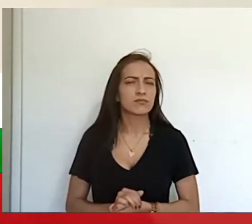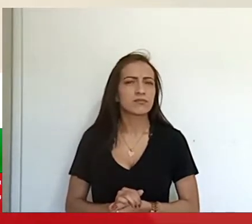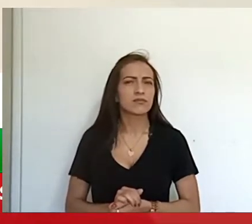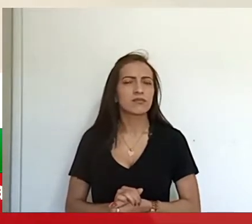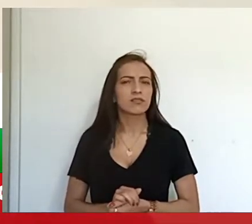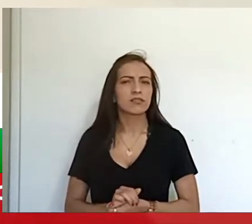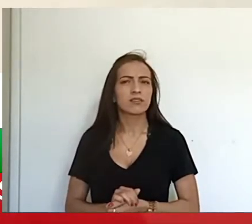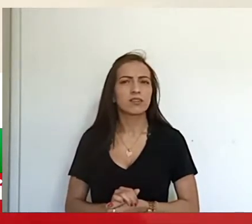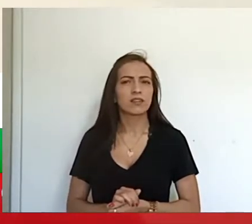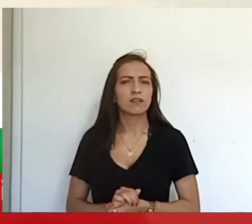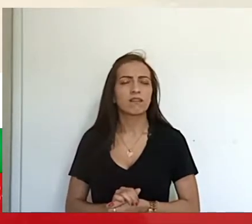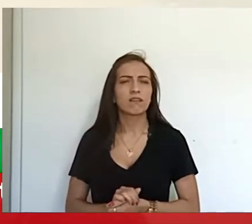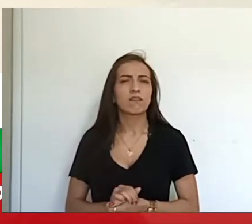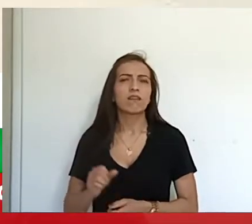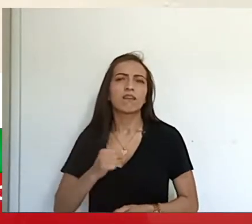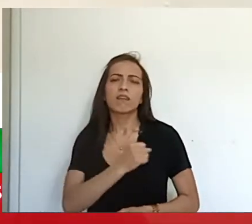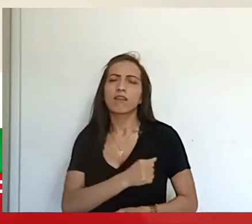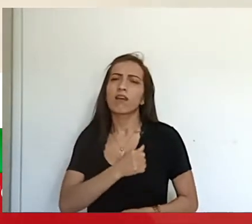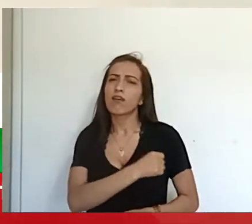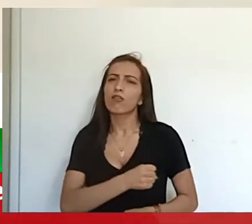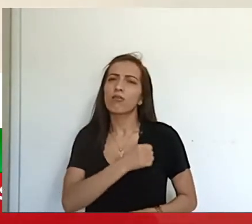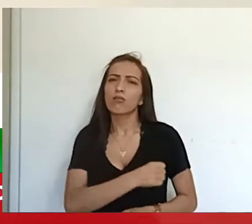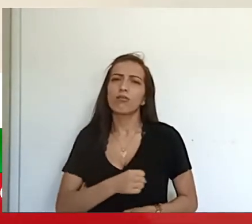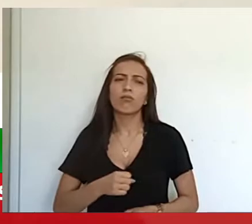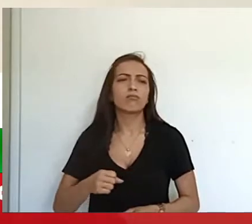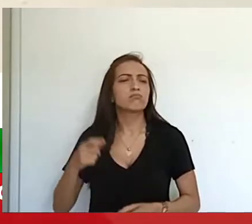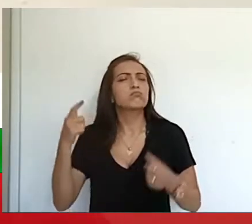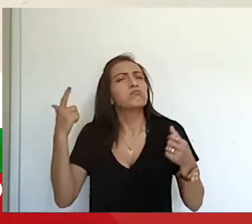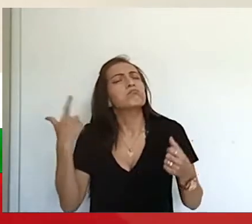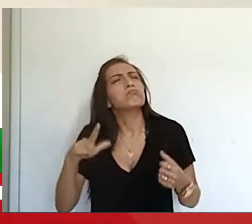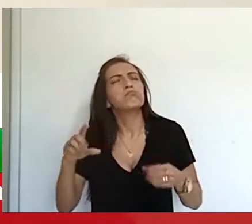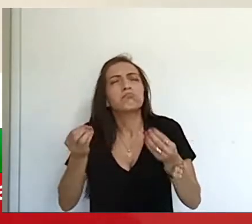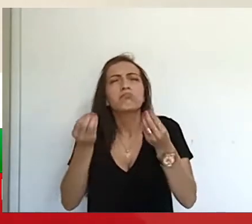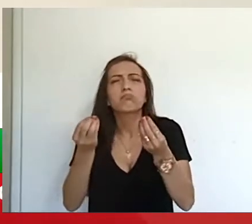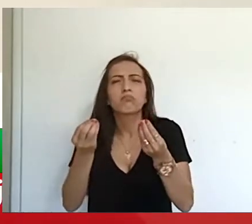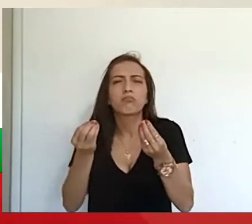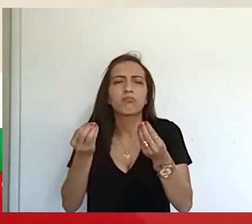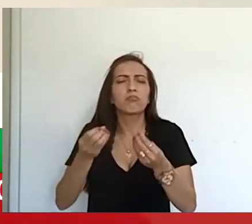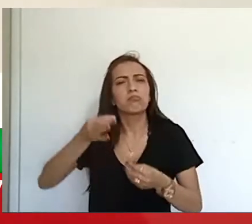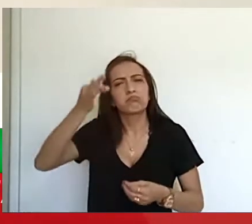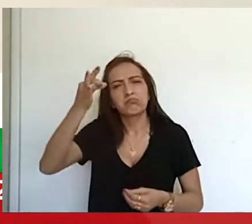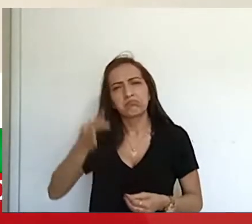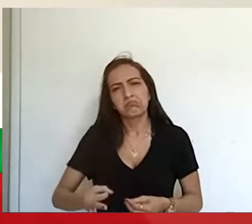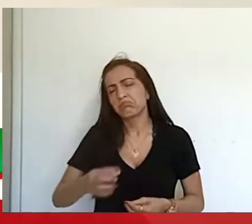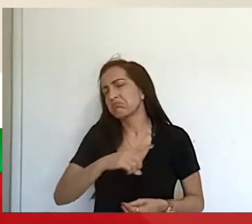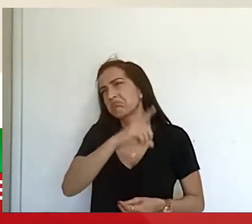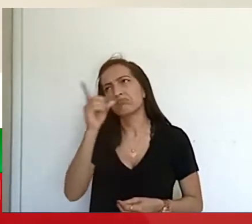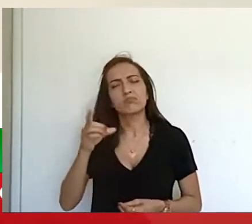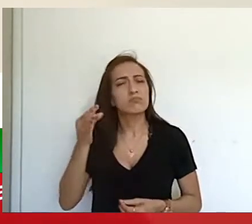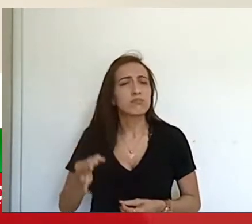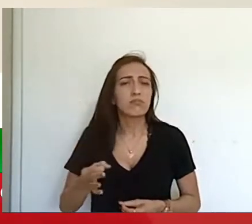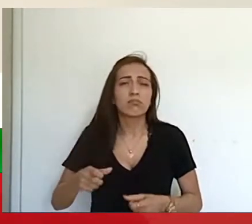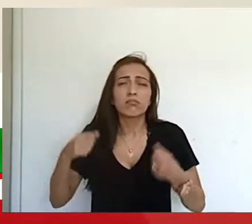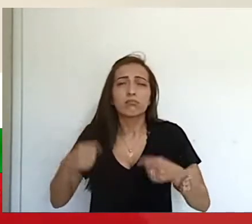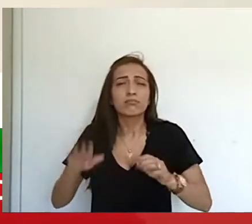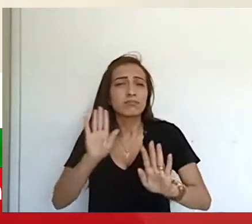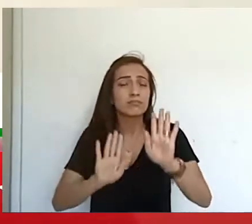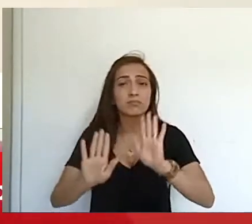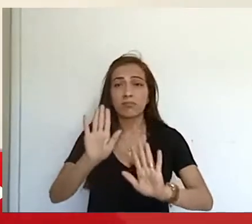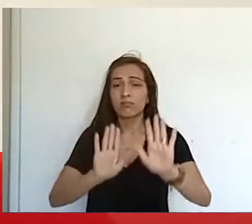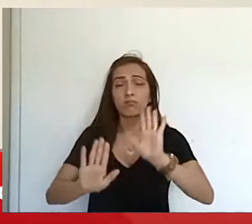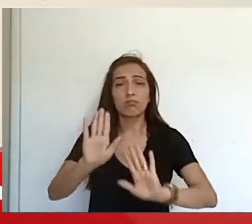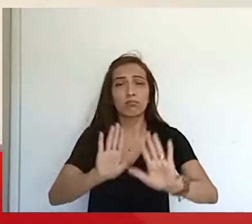agosto. Então não adianta dizer que vai ser em tal dia. Primeiro é que nós temos que tomar as devidas precauções, não podemos deixar que os